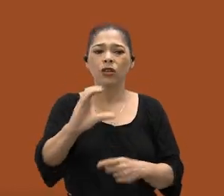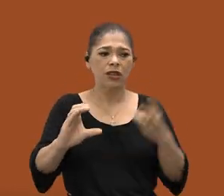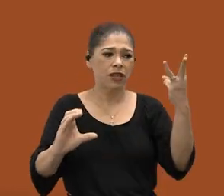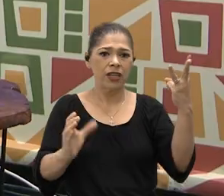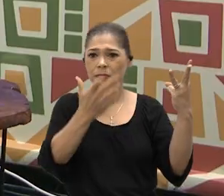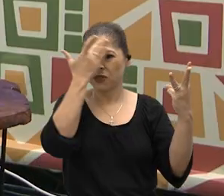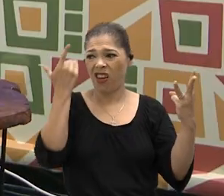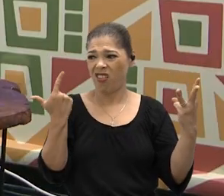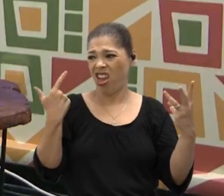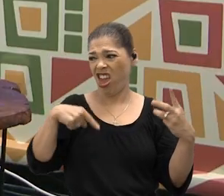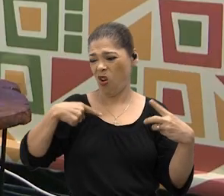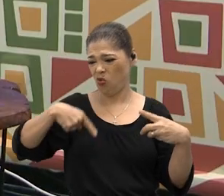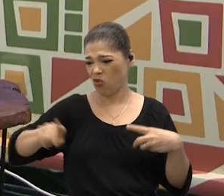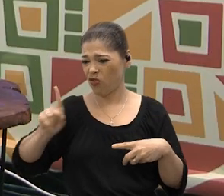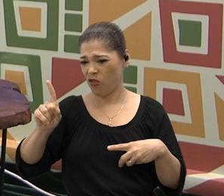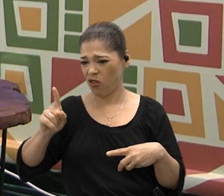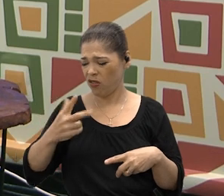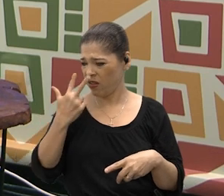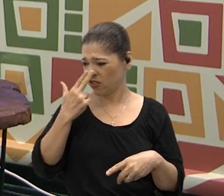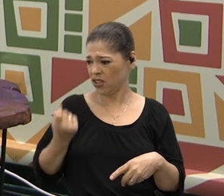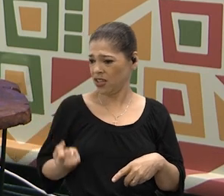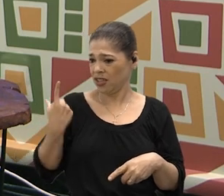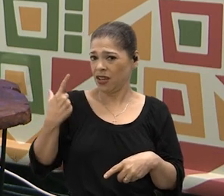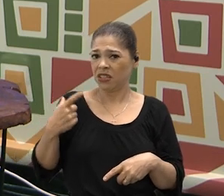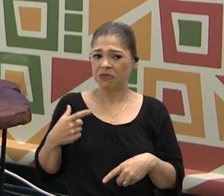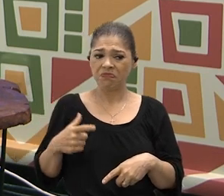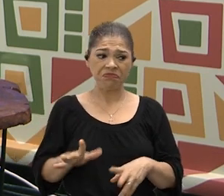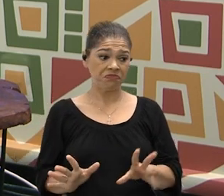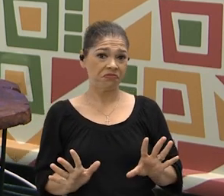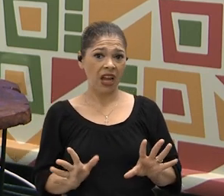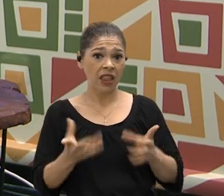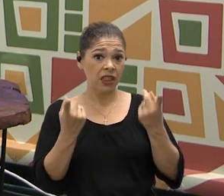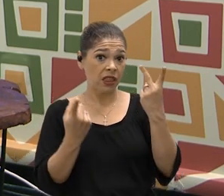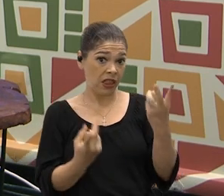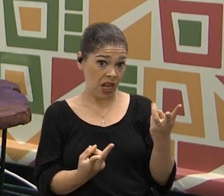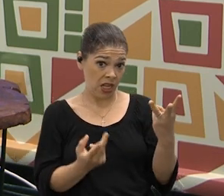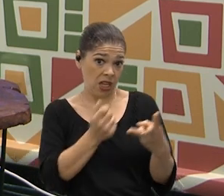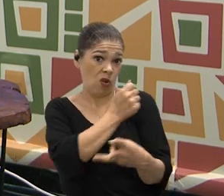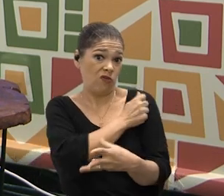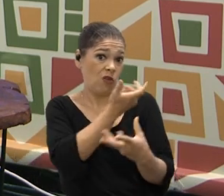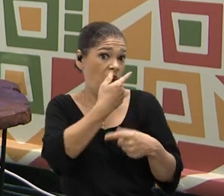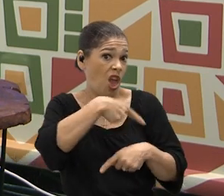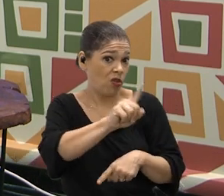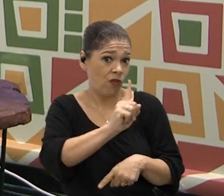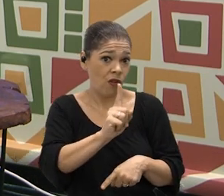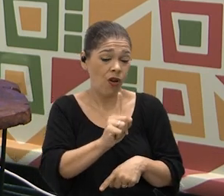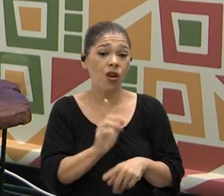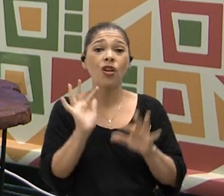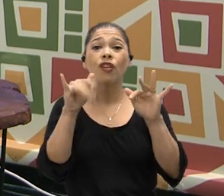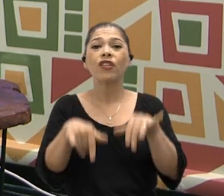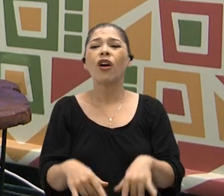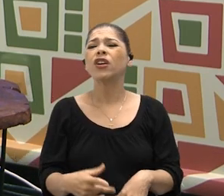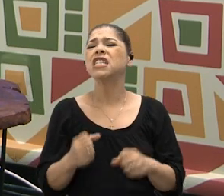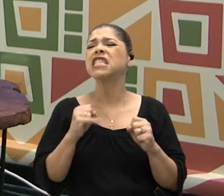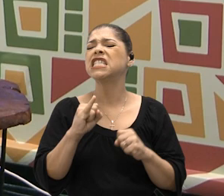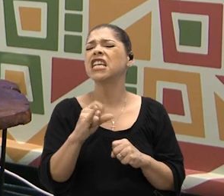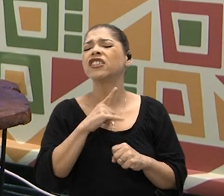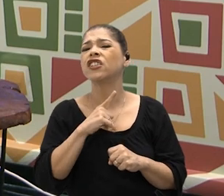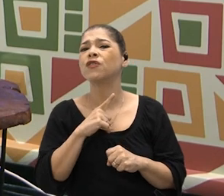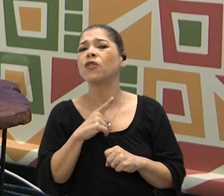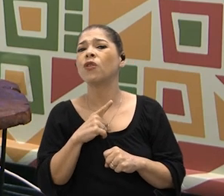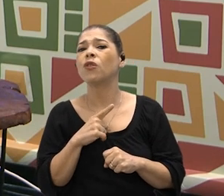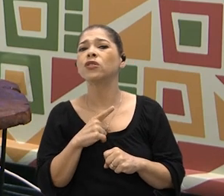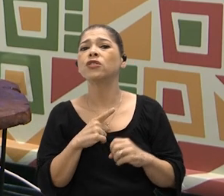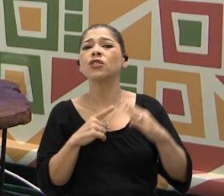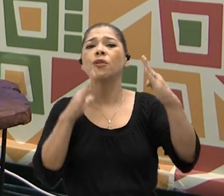não iriam eu praticamente achei estranho isso me surpreende E aí para finalizar eu disse e se a